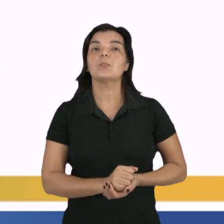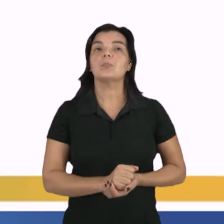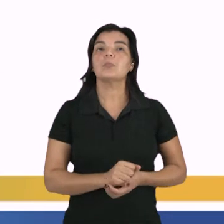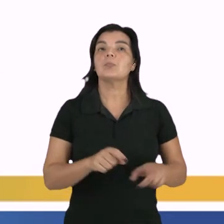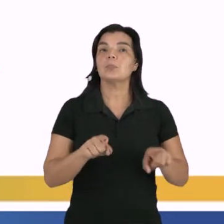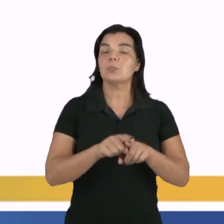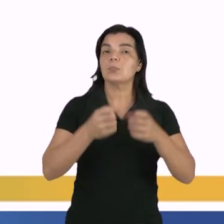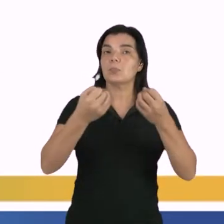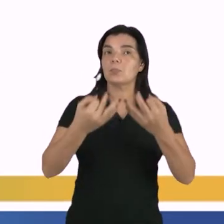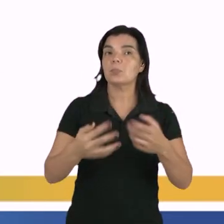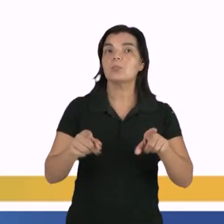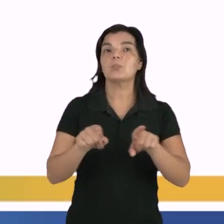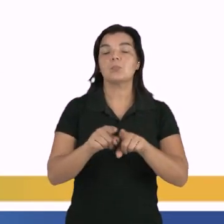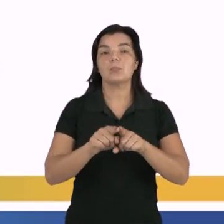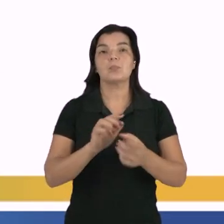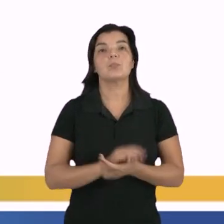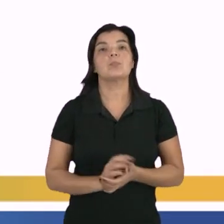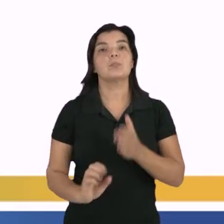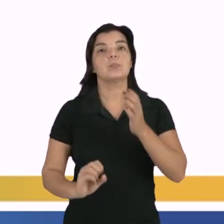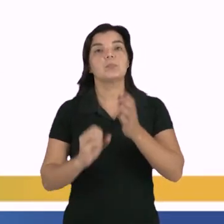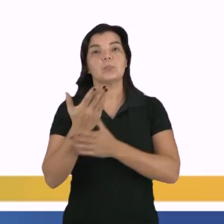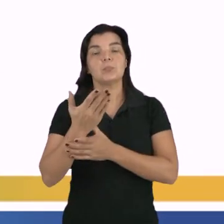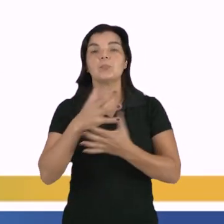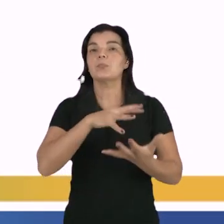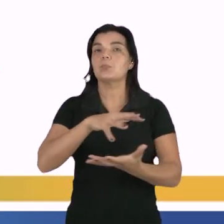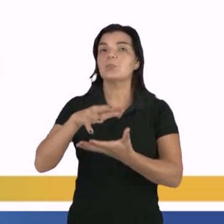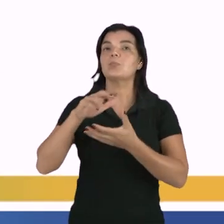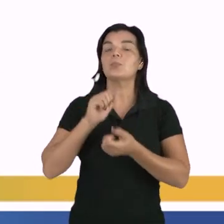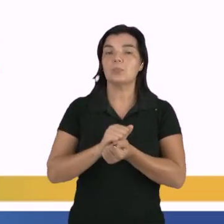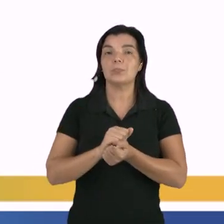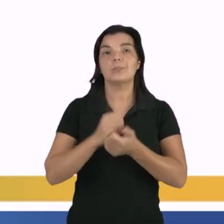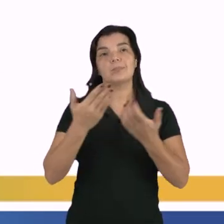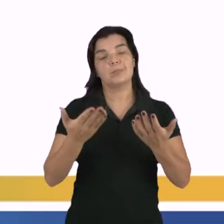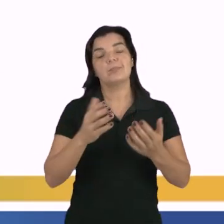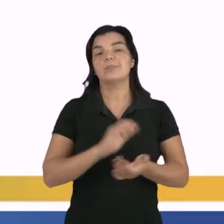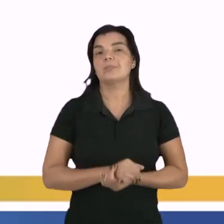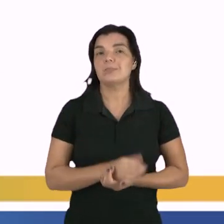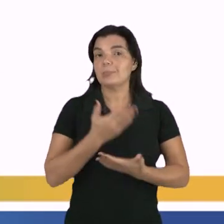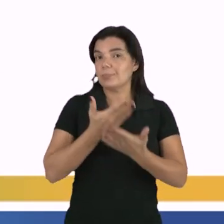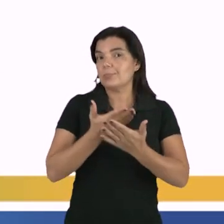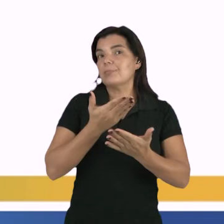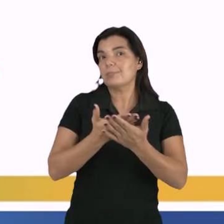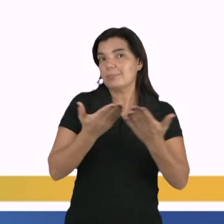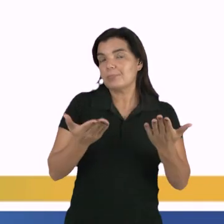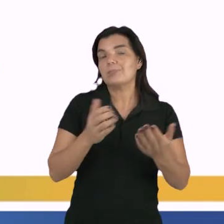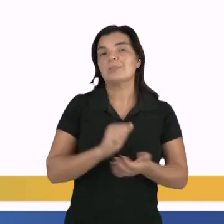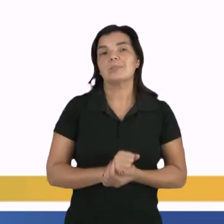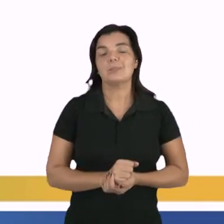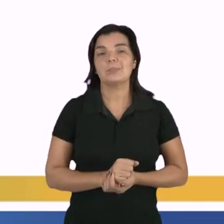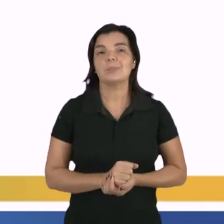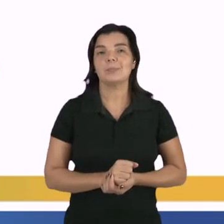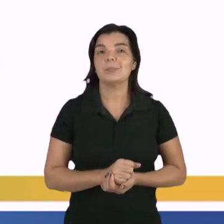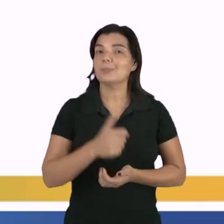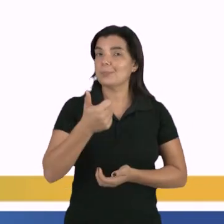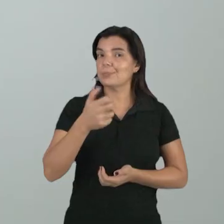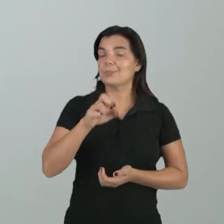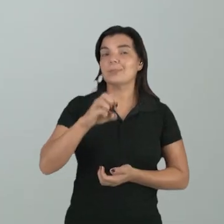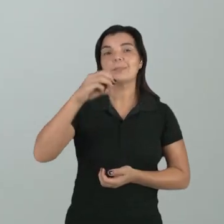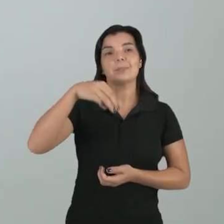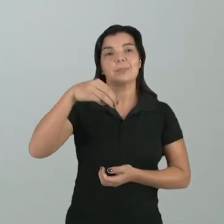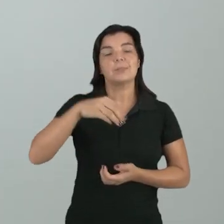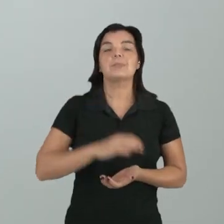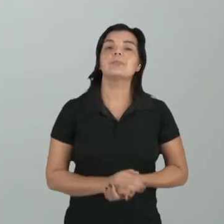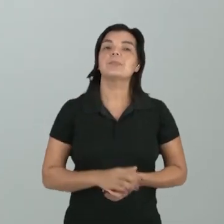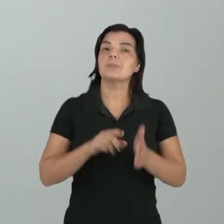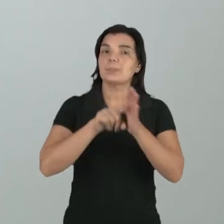está parodiando o Kant, ele está falando sobre a fenomenalidade do mundo, e aí eu não vou dar uma aula de fenomenologia aqui nos nossos 15